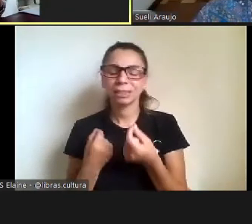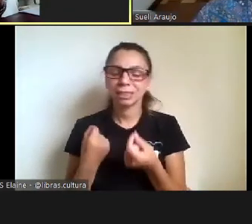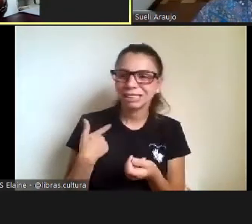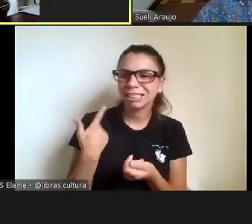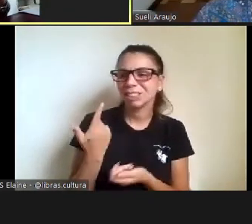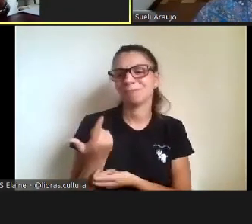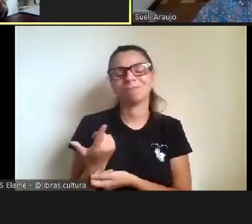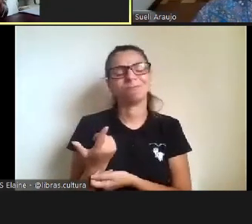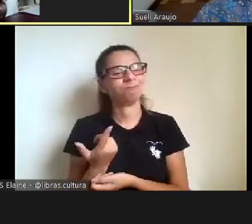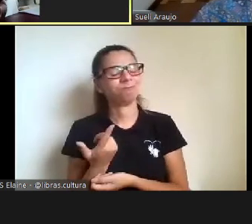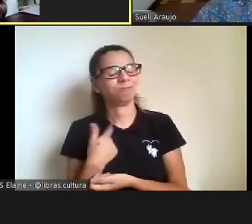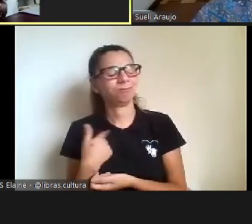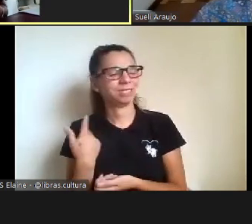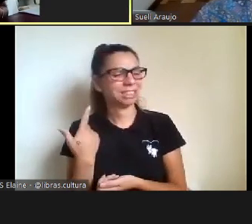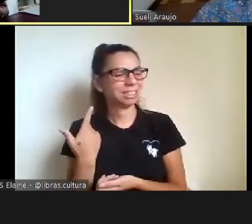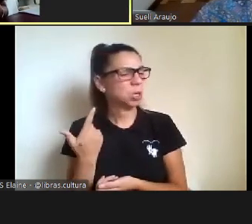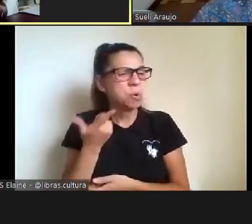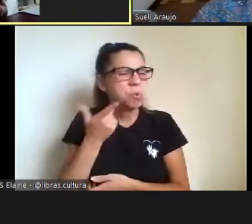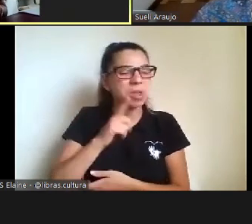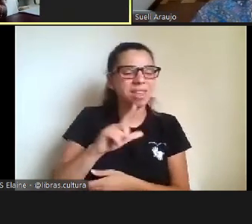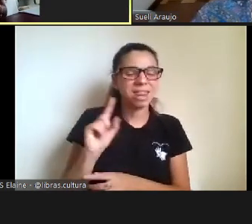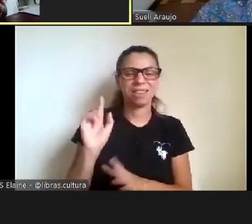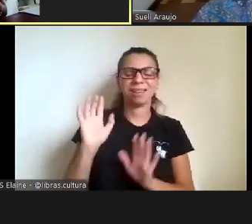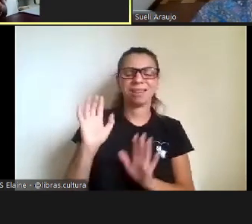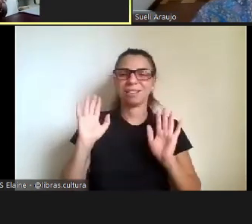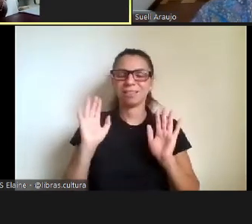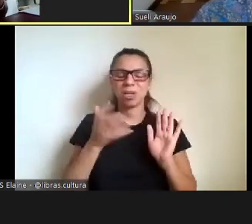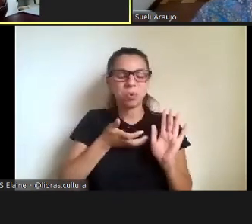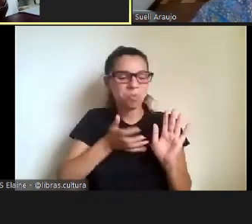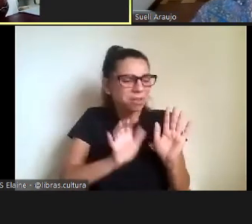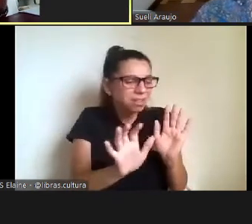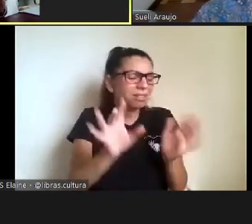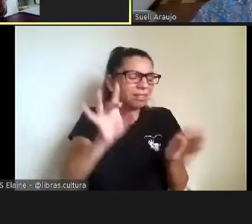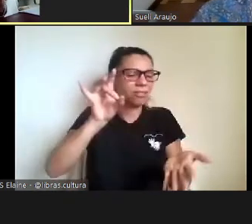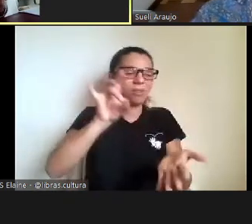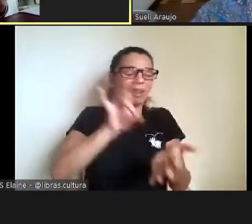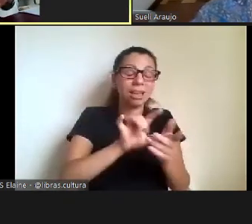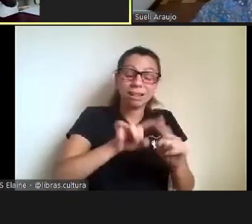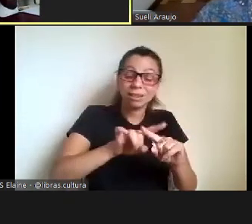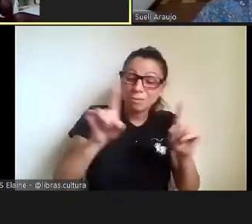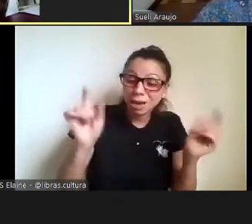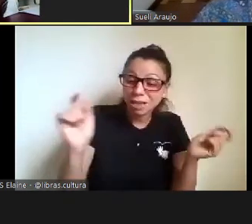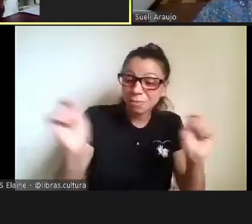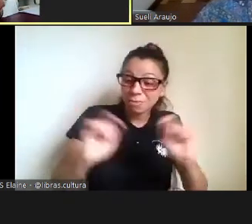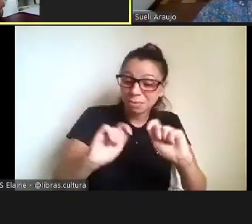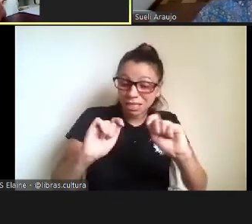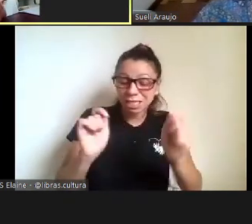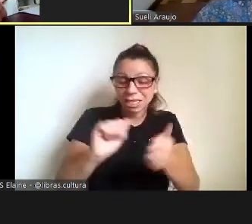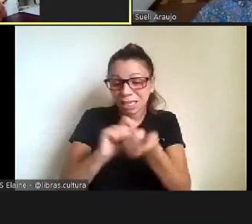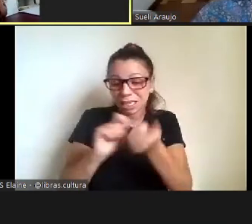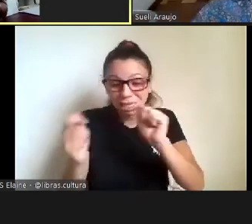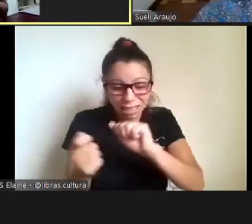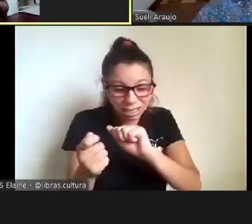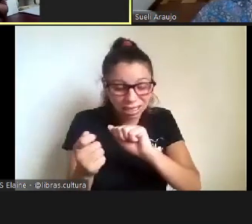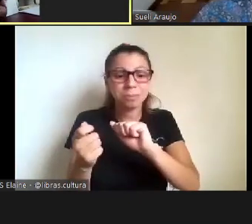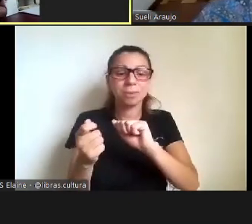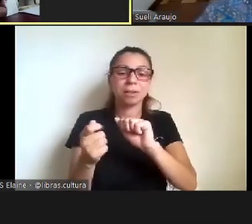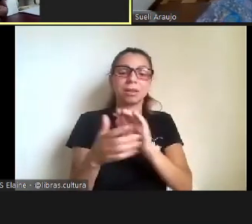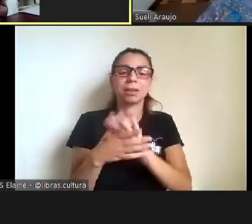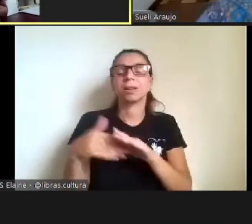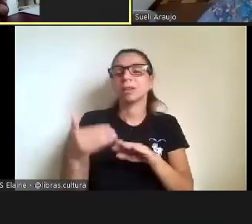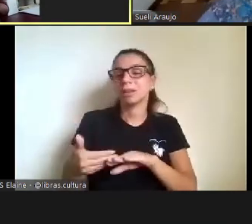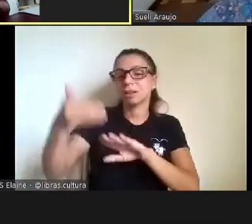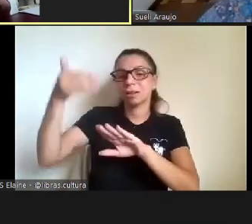contragosto, meio que me obrigando, entendeu? A fazer, eu tinha feito um espetáculo anterior que chamava-se